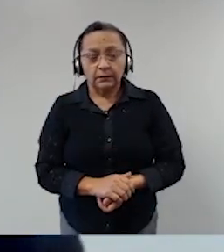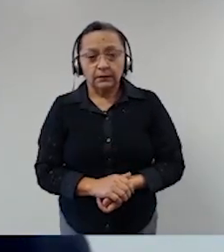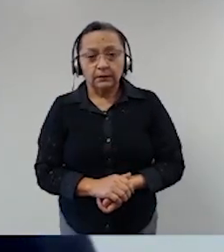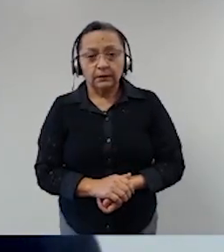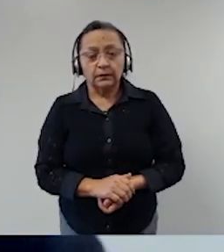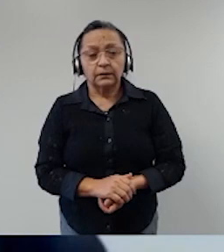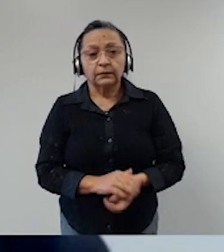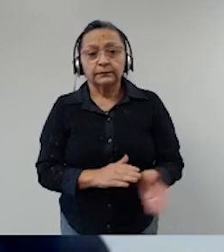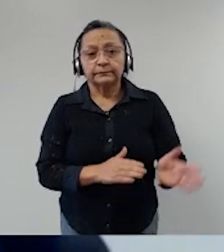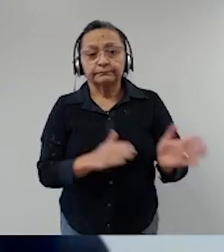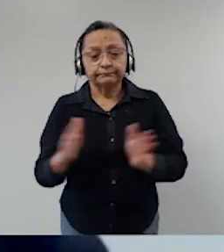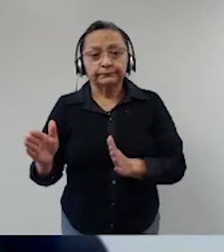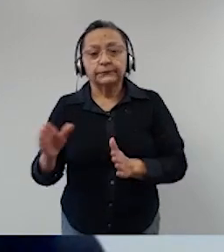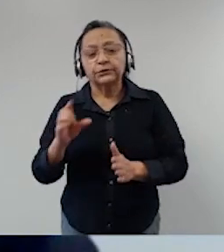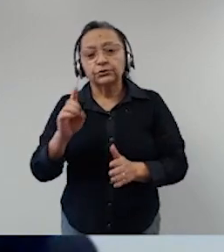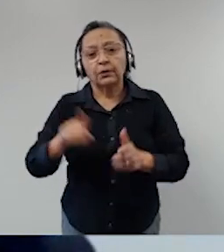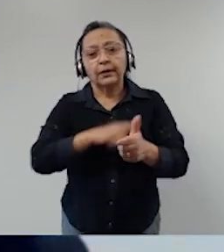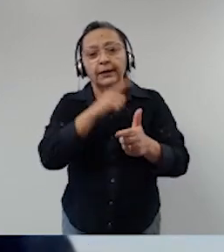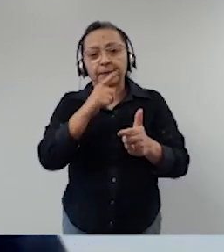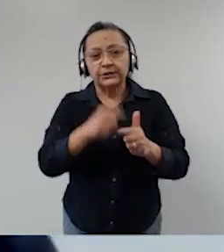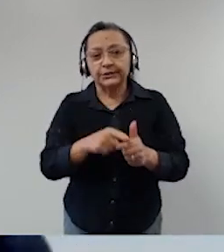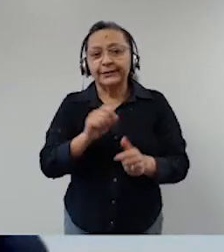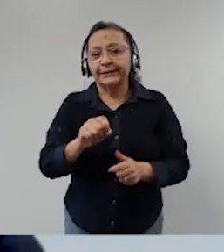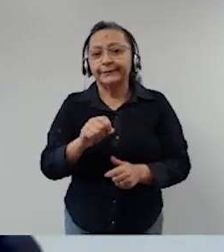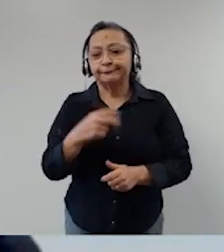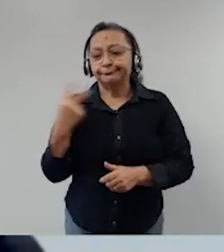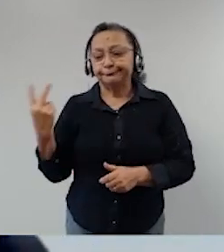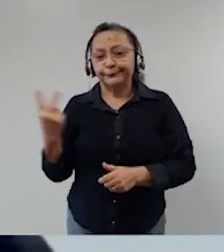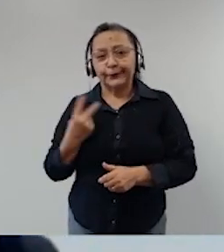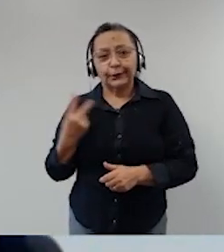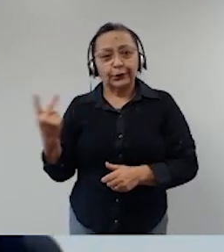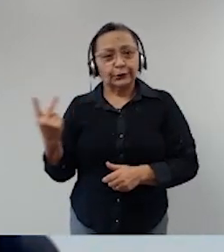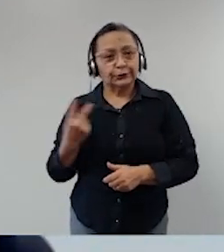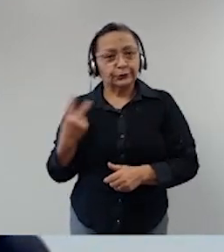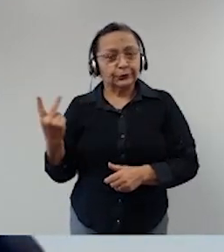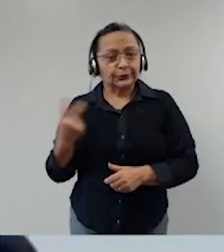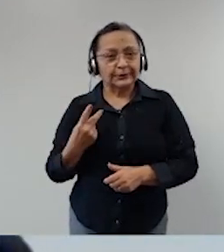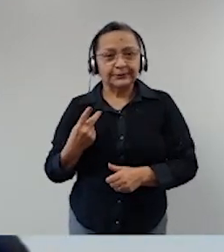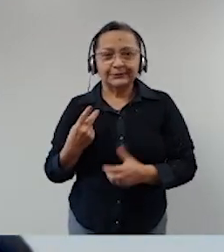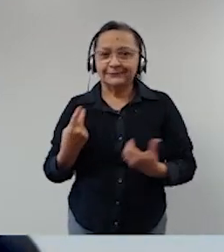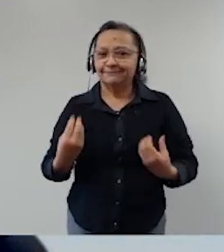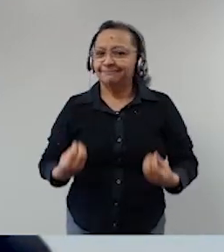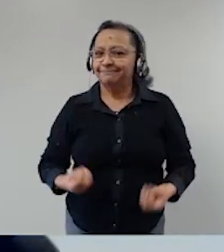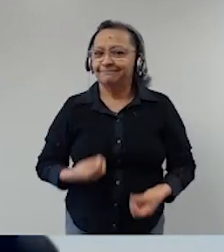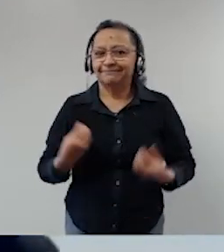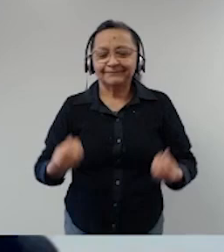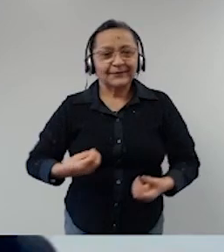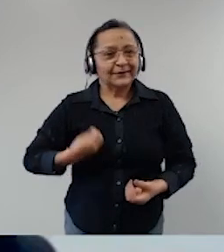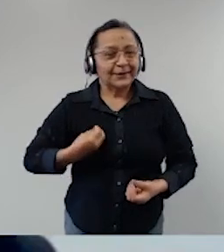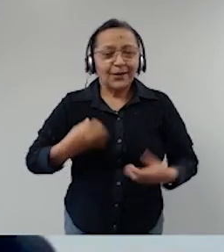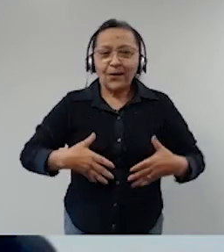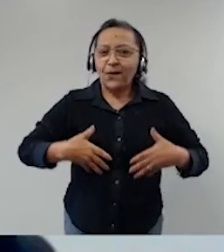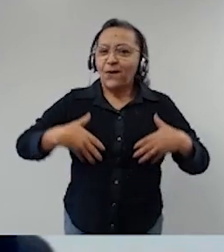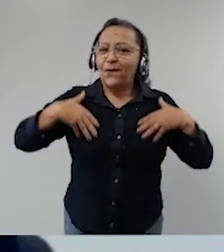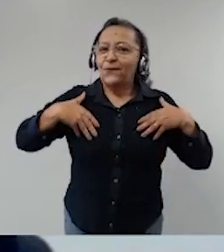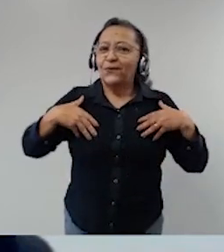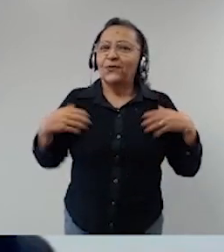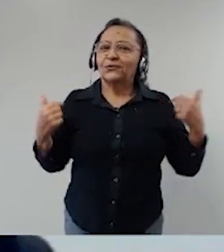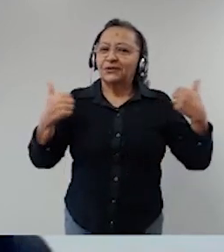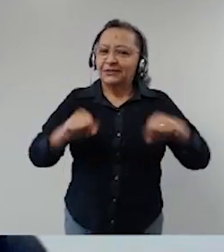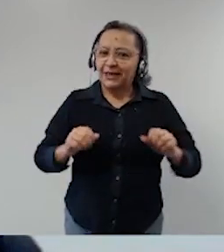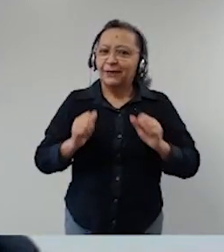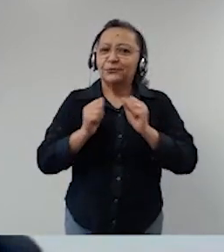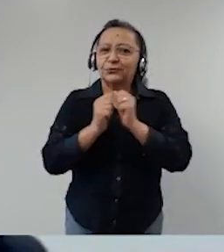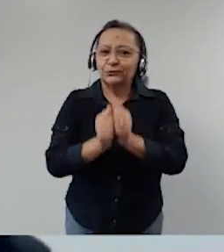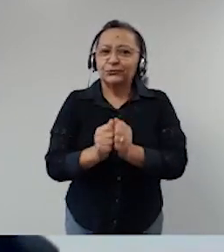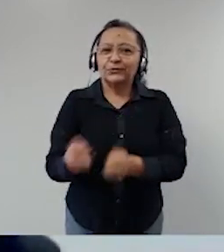Vou apenas repetir que nós dois estamos extremamente orgulhosos de termos a companhia